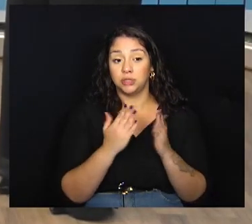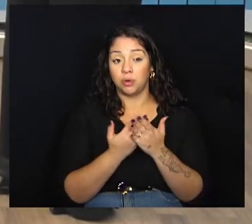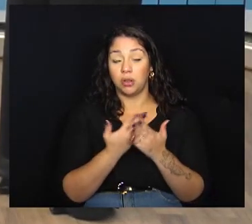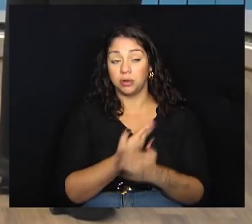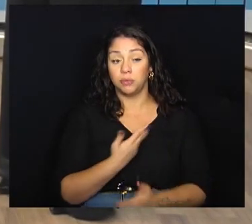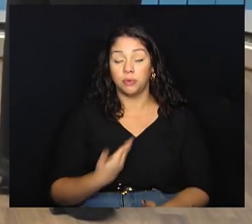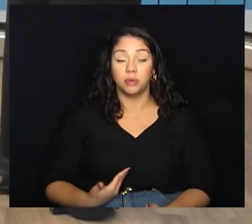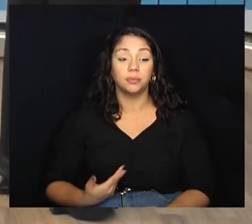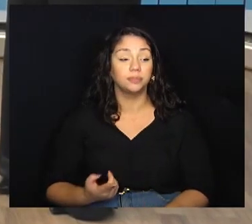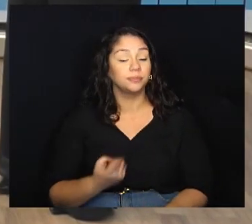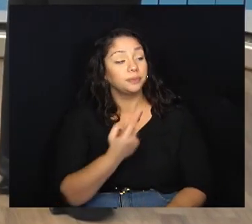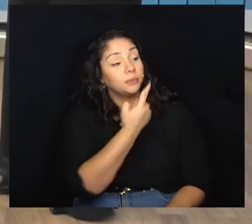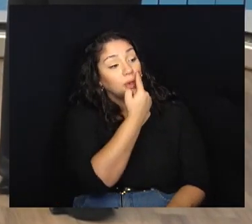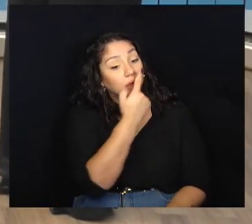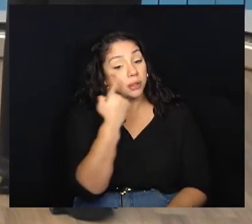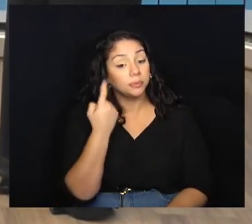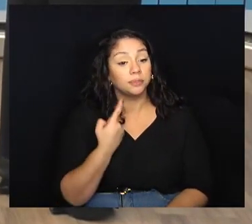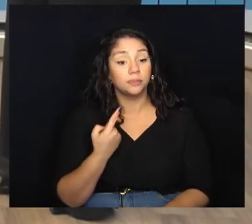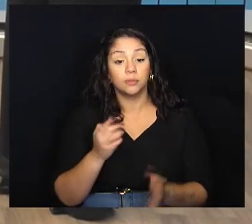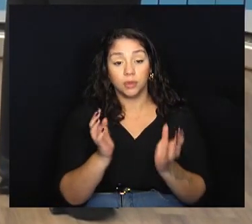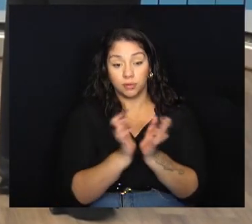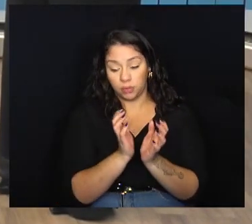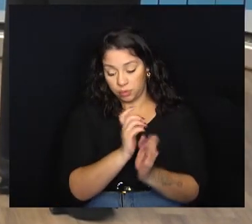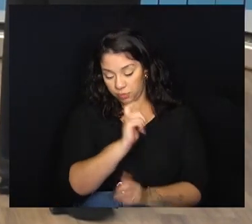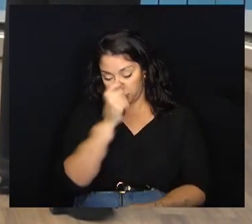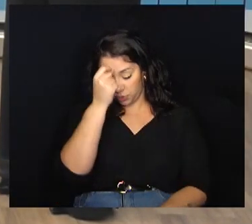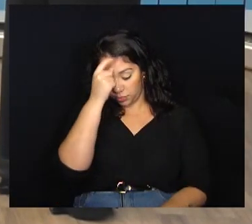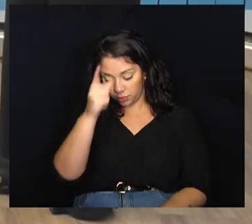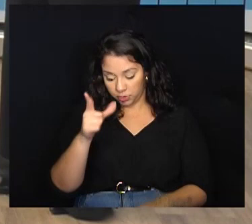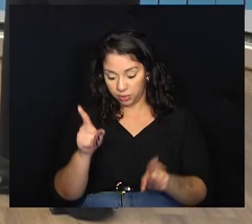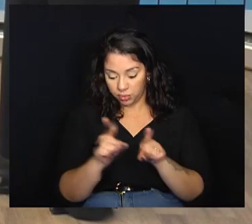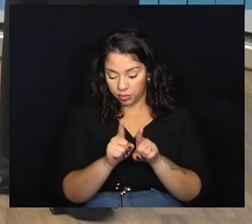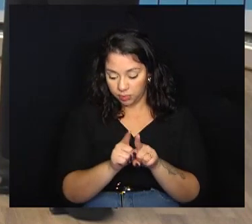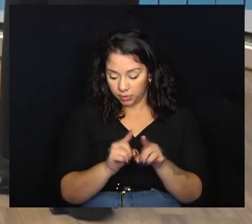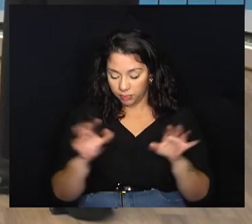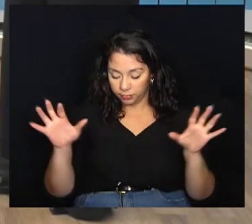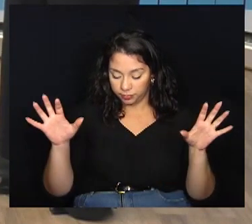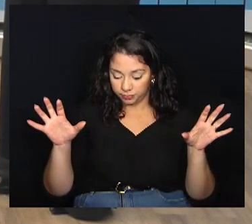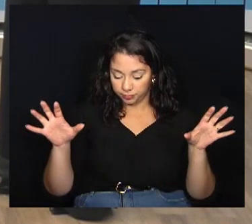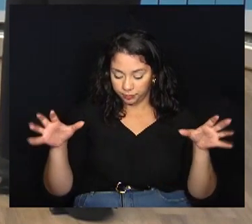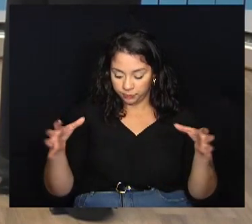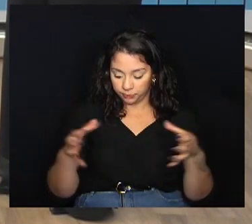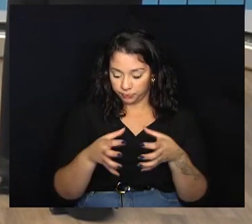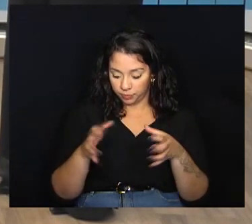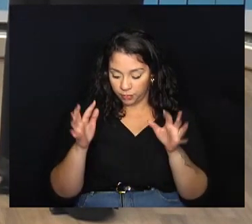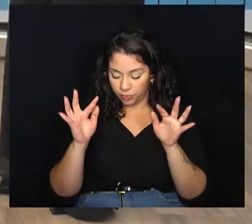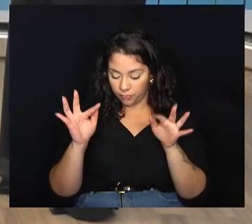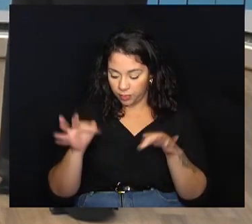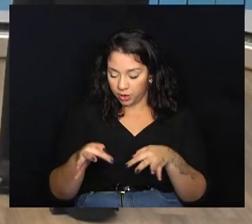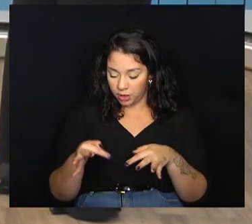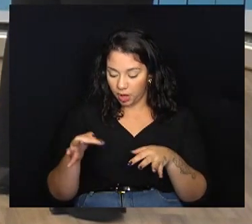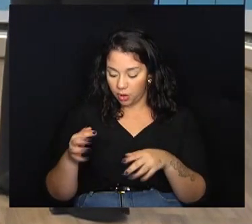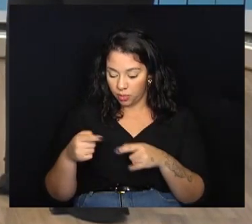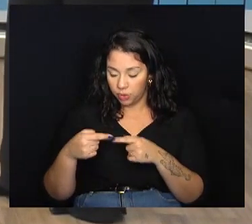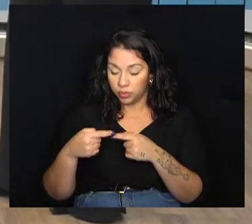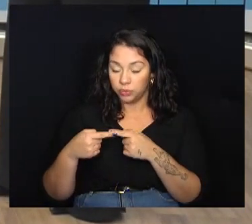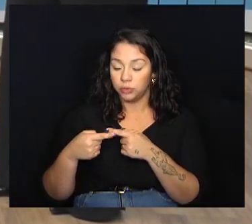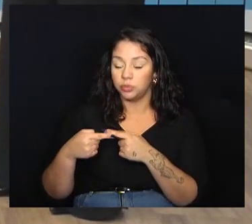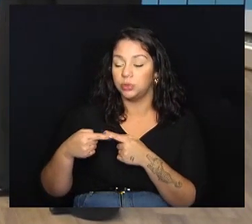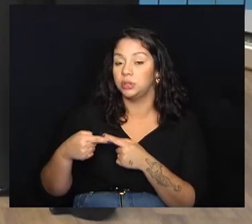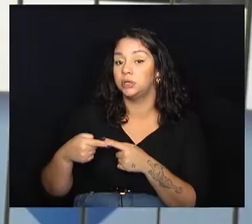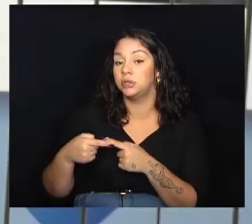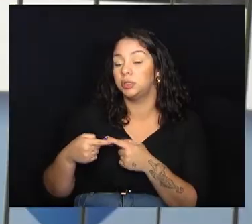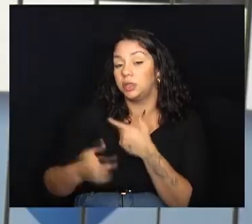E Mirna Abreu, a Comissão de Cultura também se reuniu no plenarinho no finalzinho do semestre. Desta vez a comissão